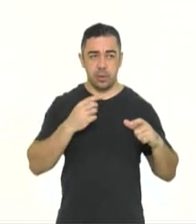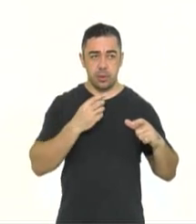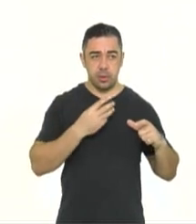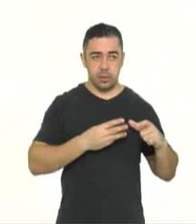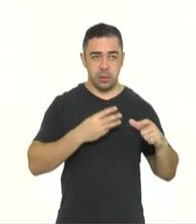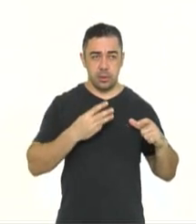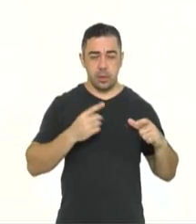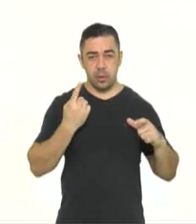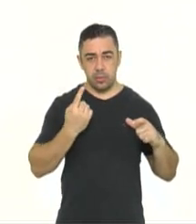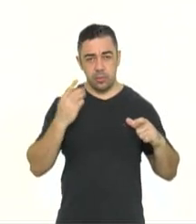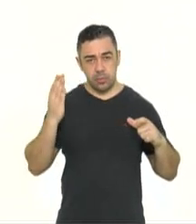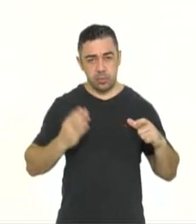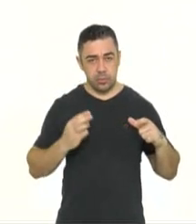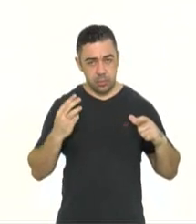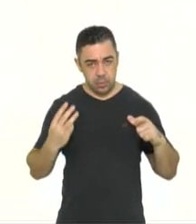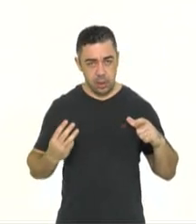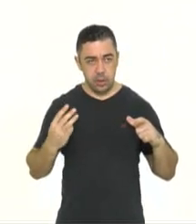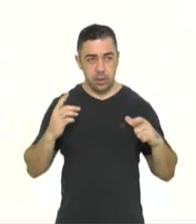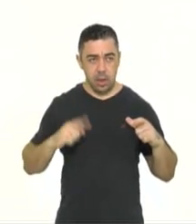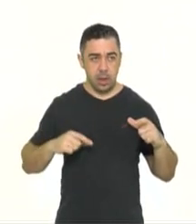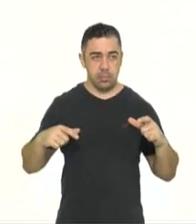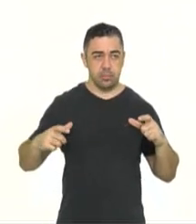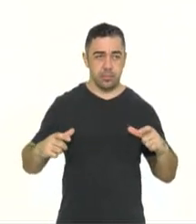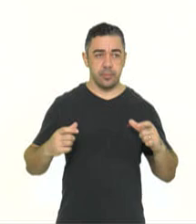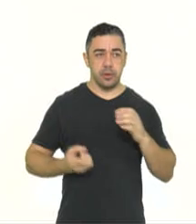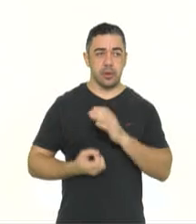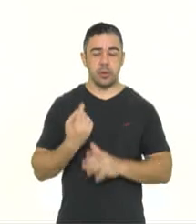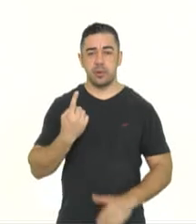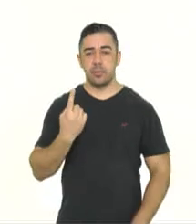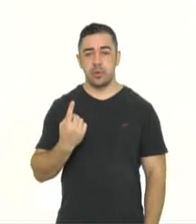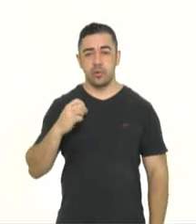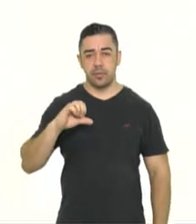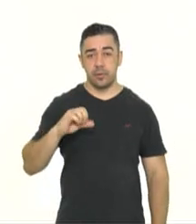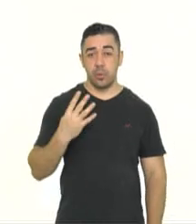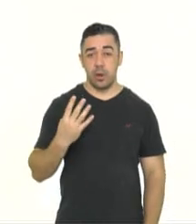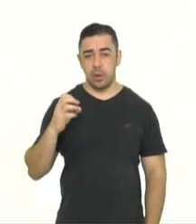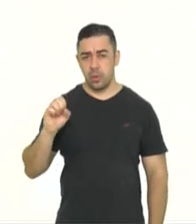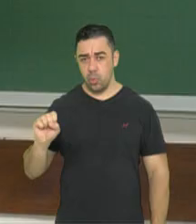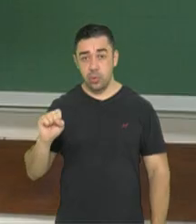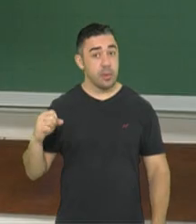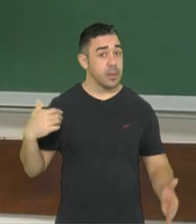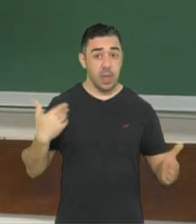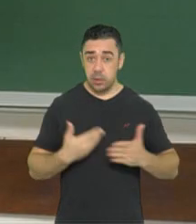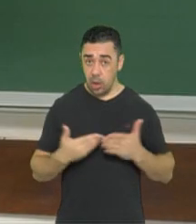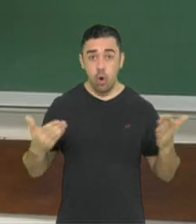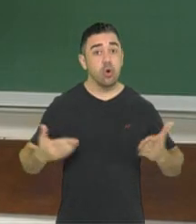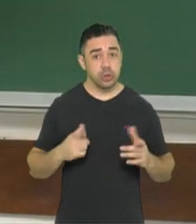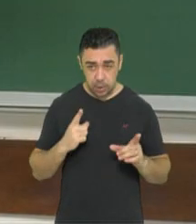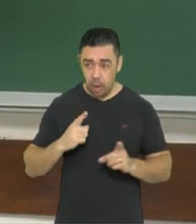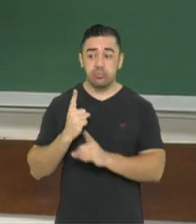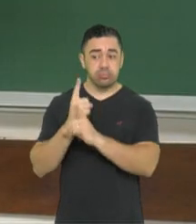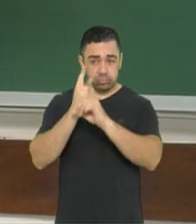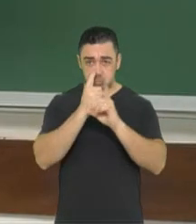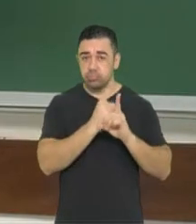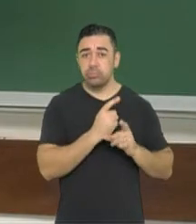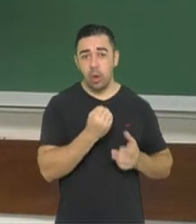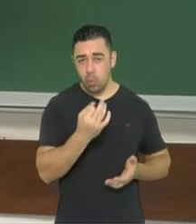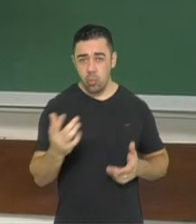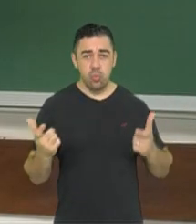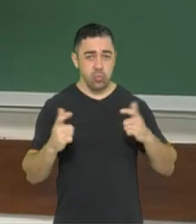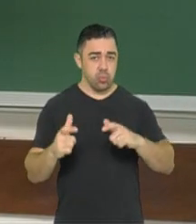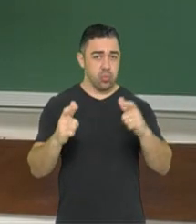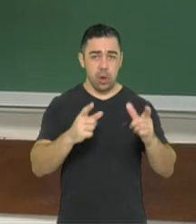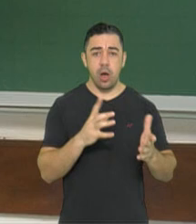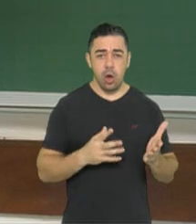por minuto. Ele tem a data de criação de 1948, mas até hoje você ainda encontra em alguns lugares